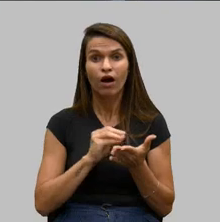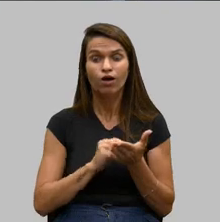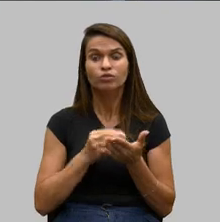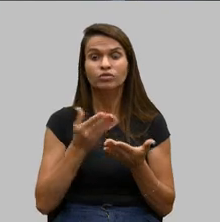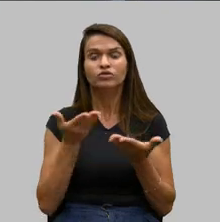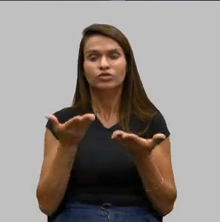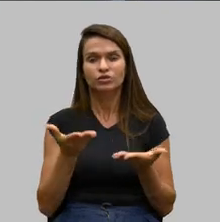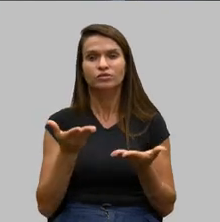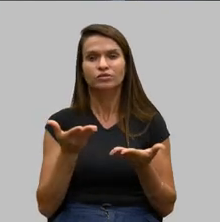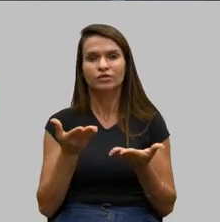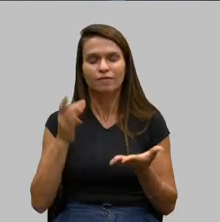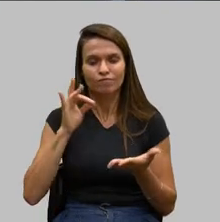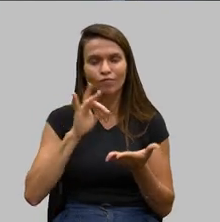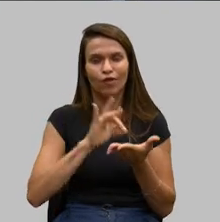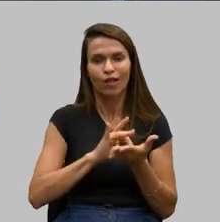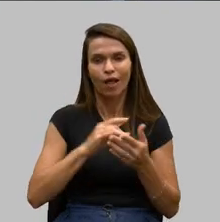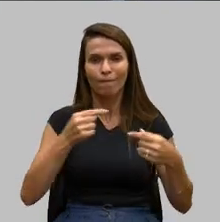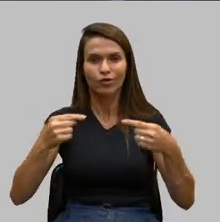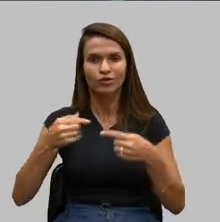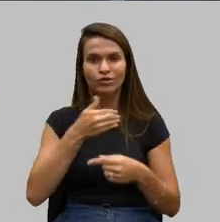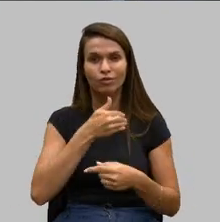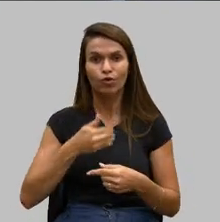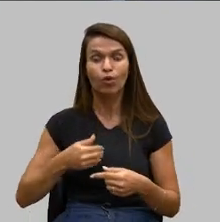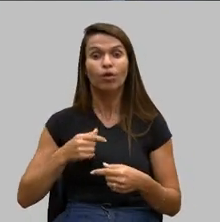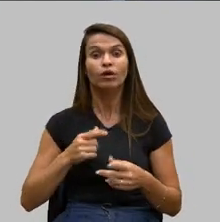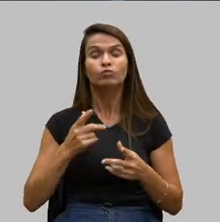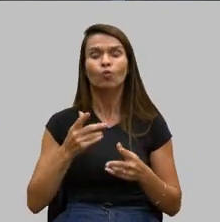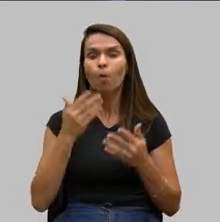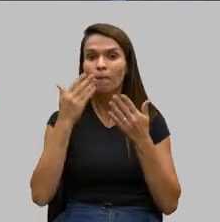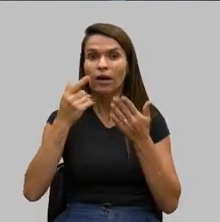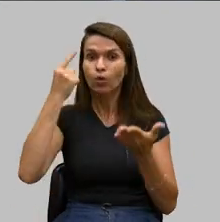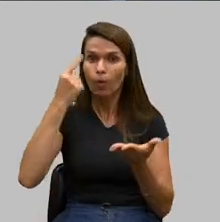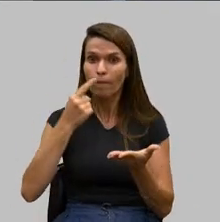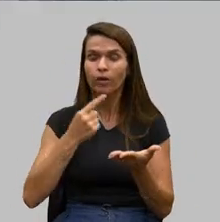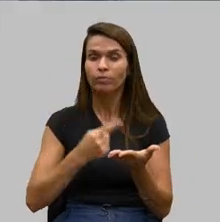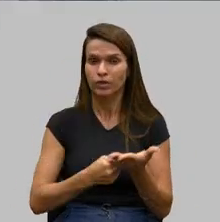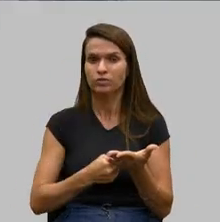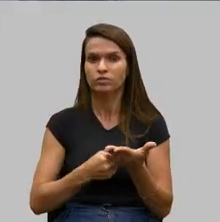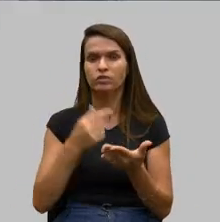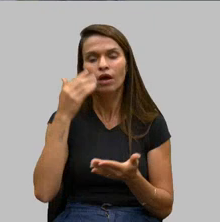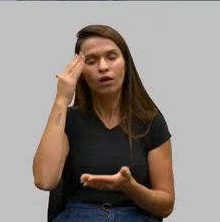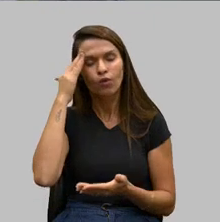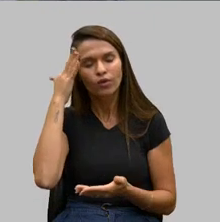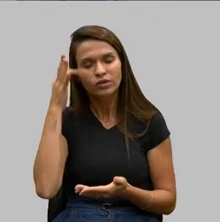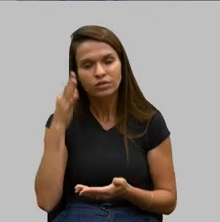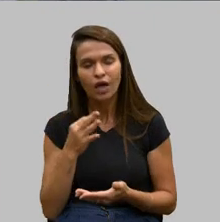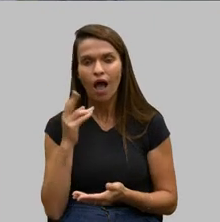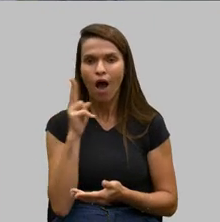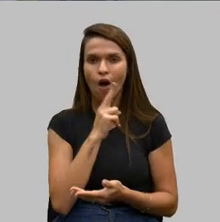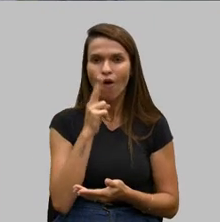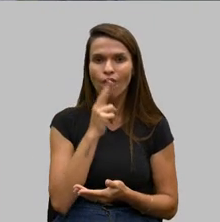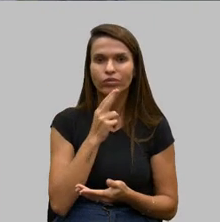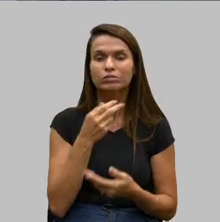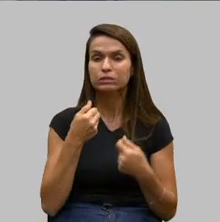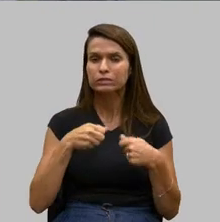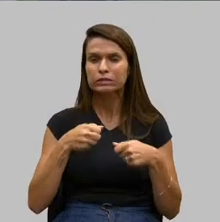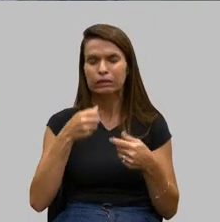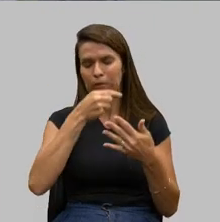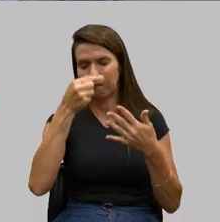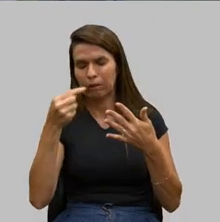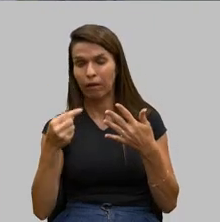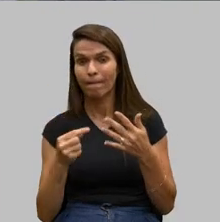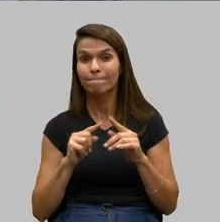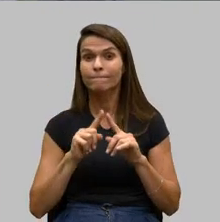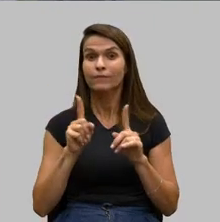est firmado na política pública como compromisso eh eu entendo que as urgências as ências são muitas